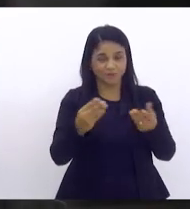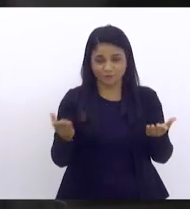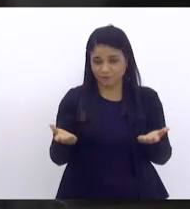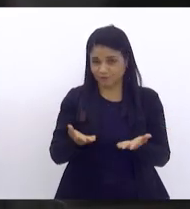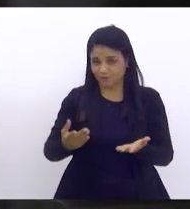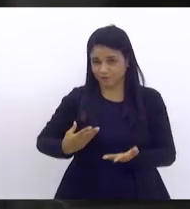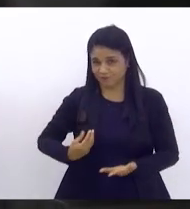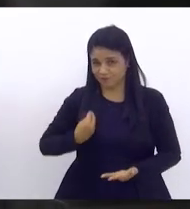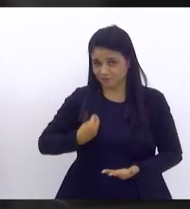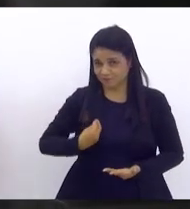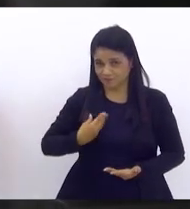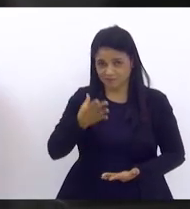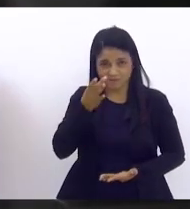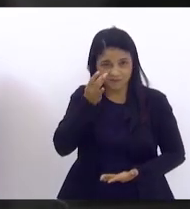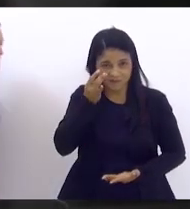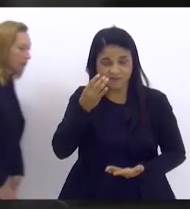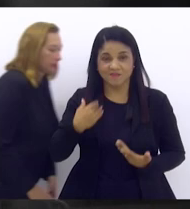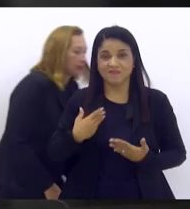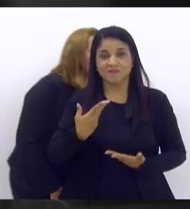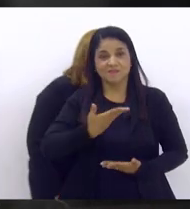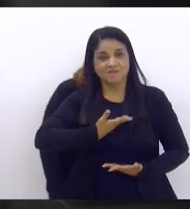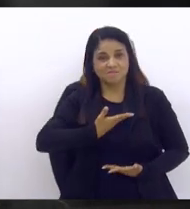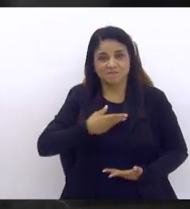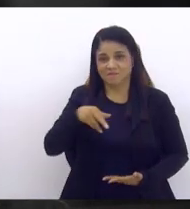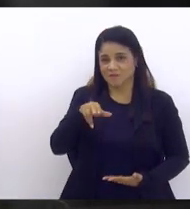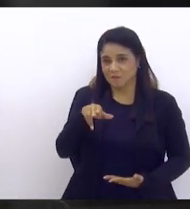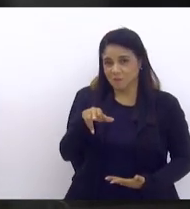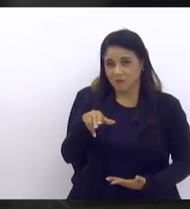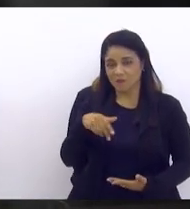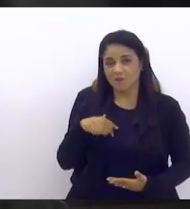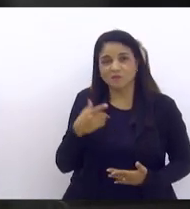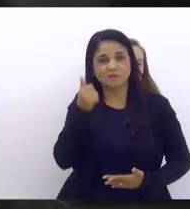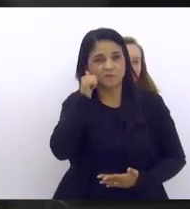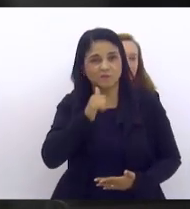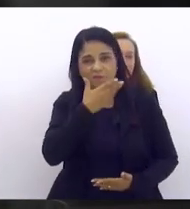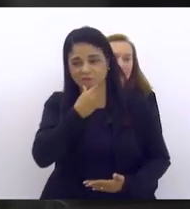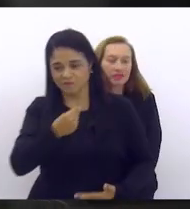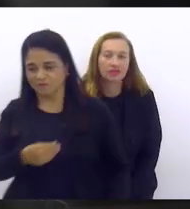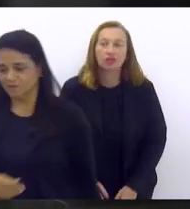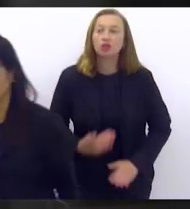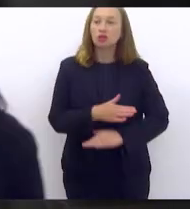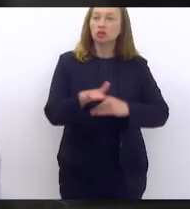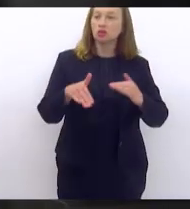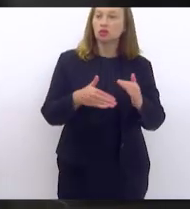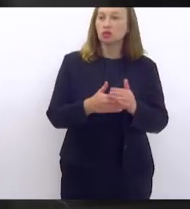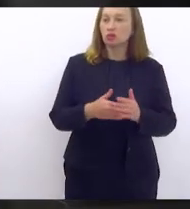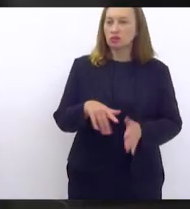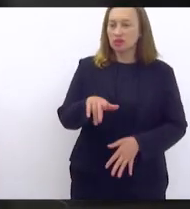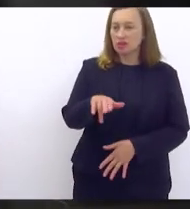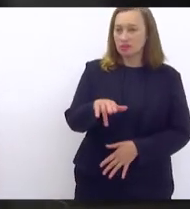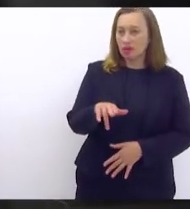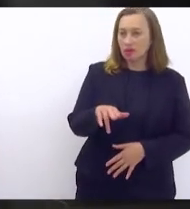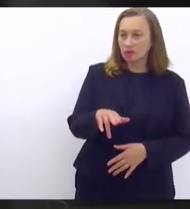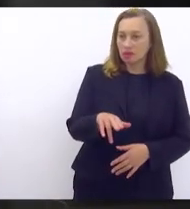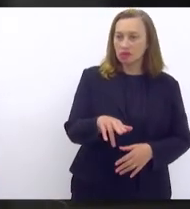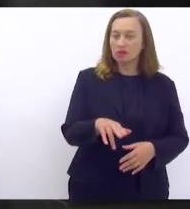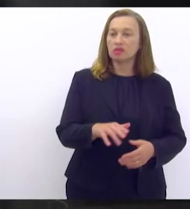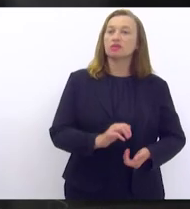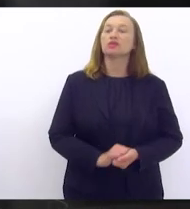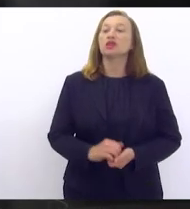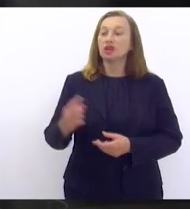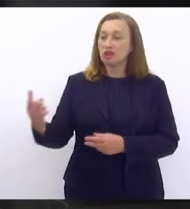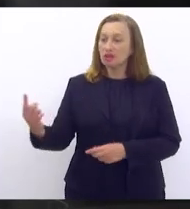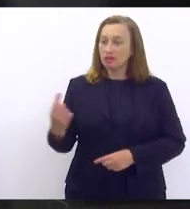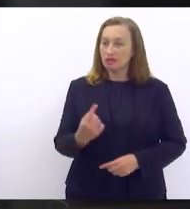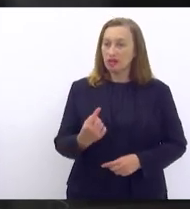presentes aqui, amados irmãos e irmãs que vieram de todas as dioceses do Estado do Rio de Janeiro para essa